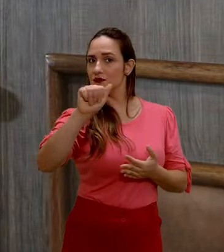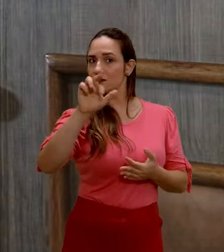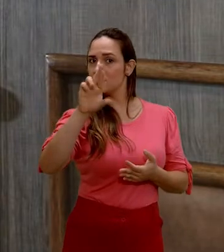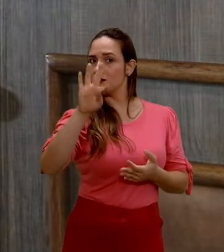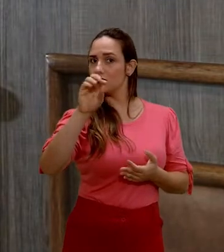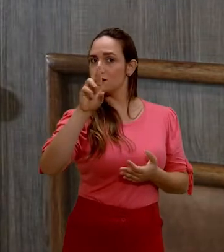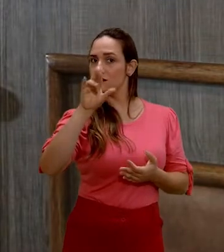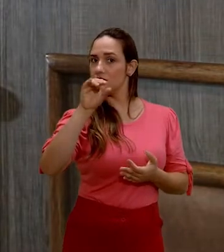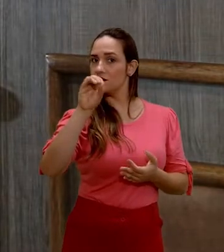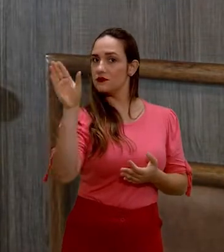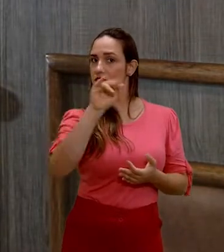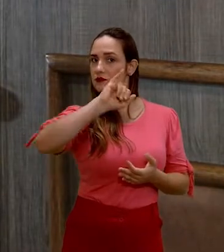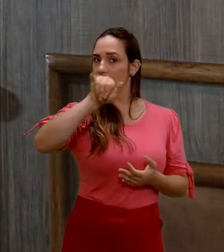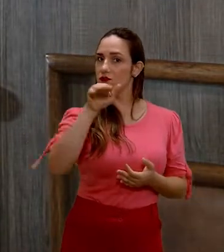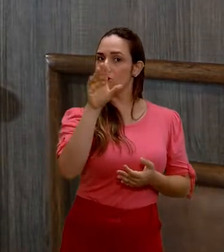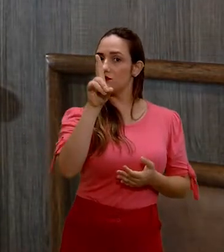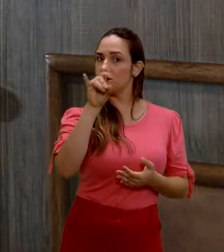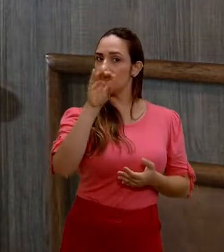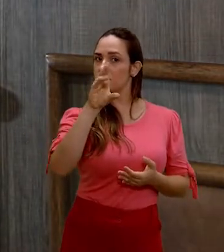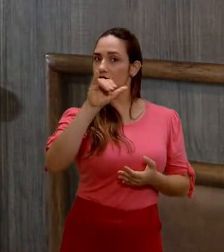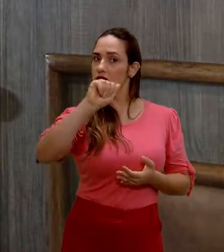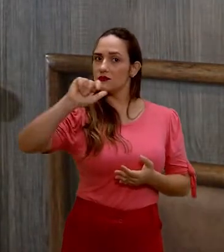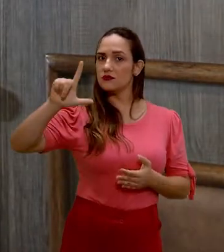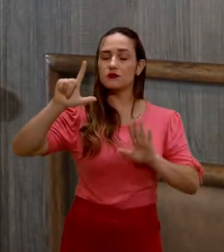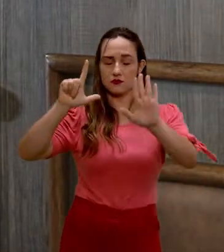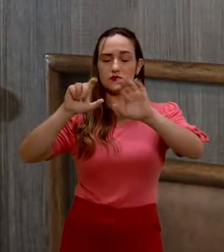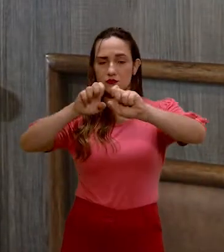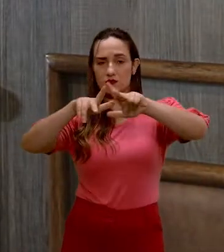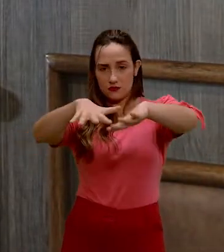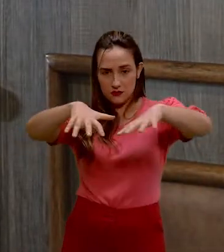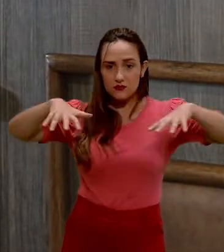gente definir melhor, quais são as competências da CPE?